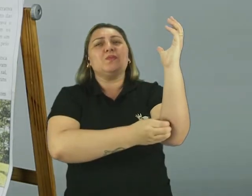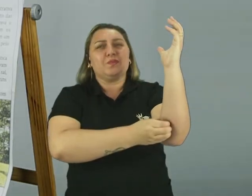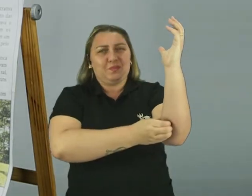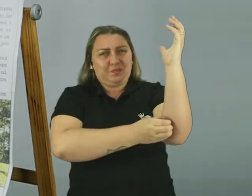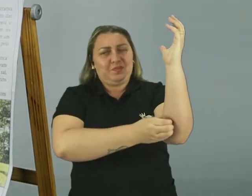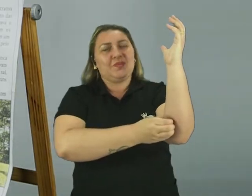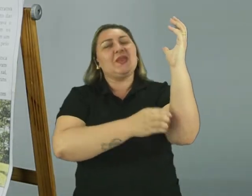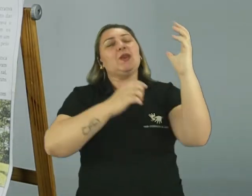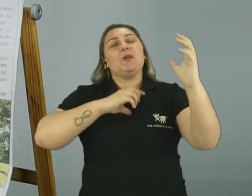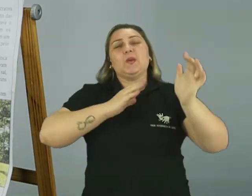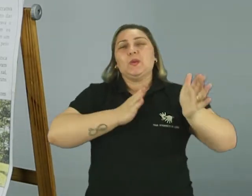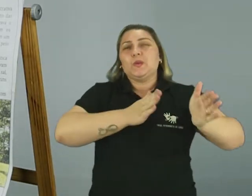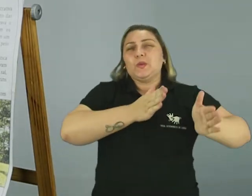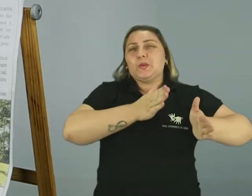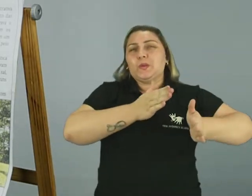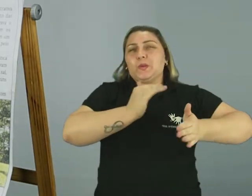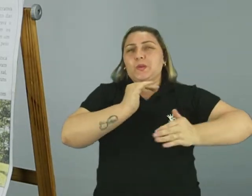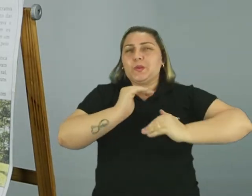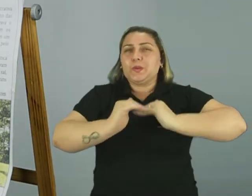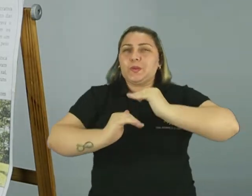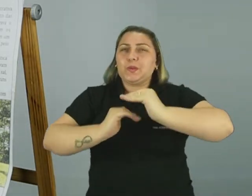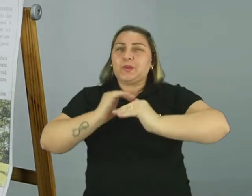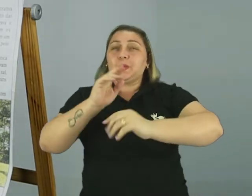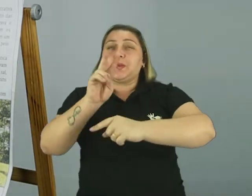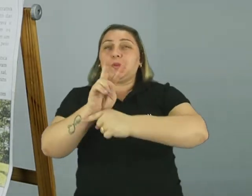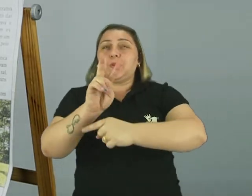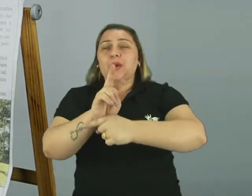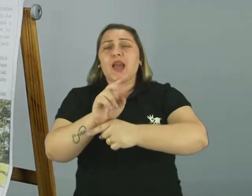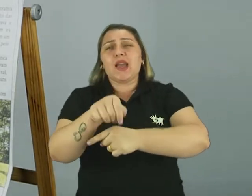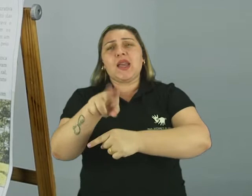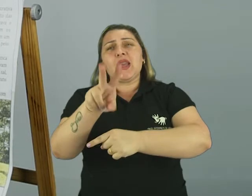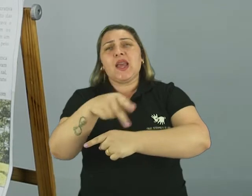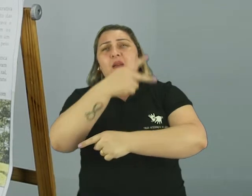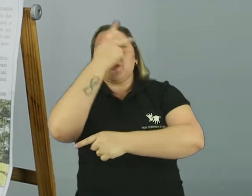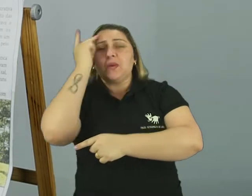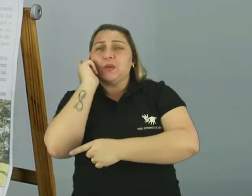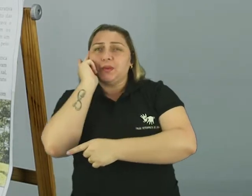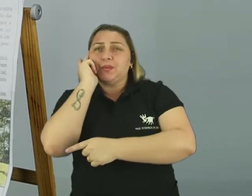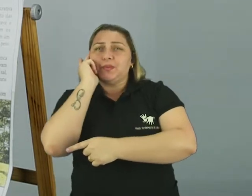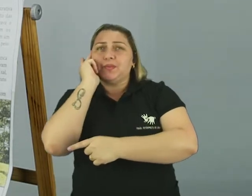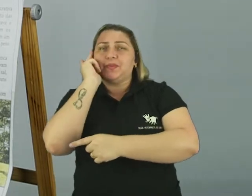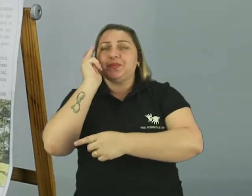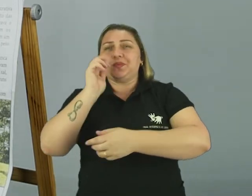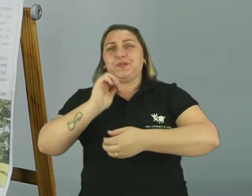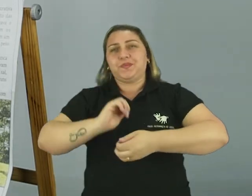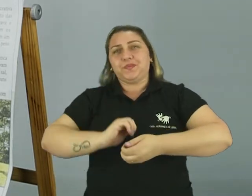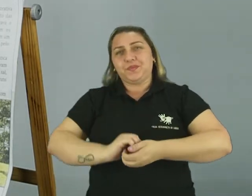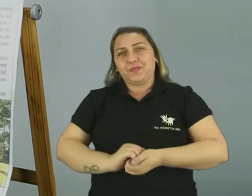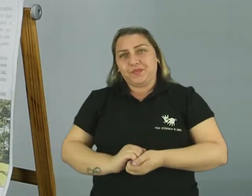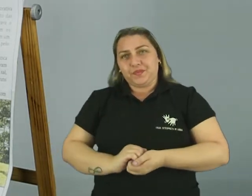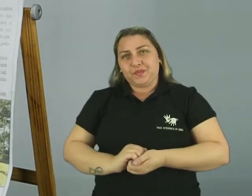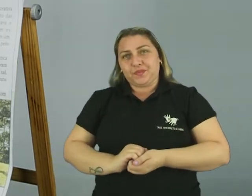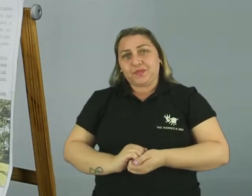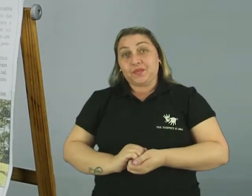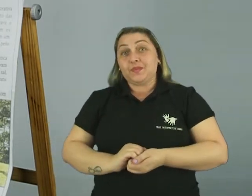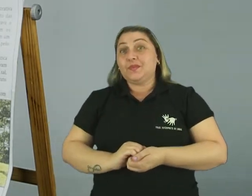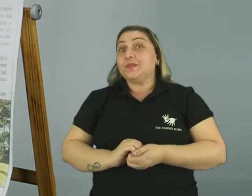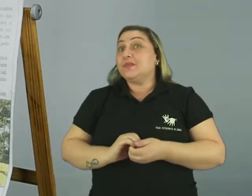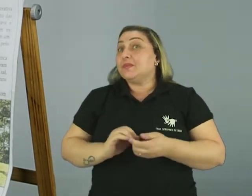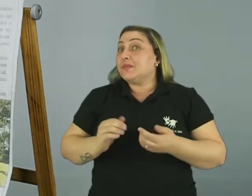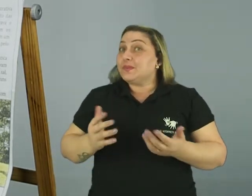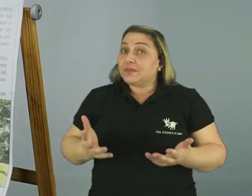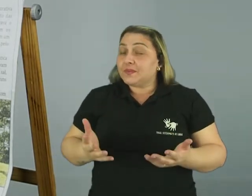tinha todo um processo, tinha todo um cuidado. E quem eram essas pessoas? E, além do